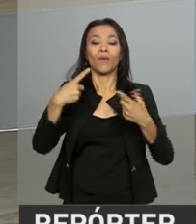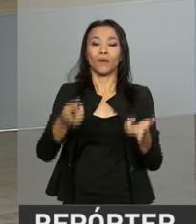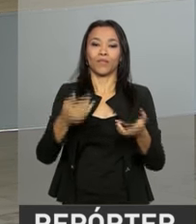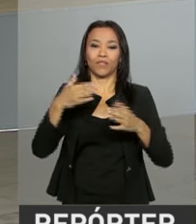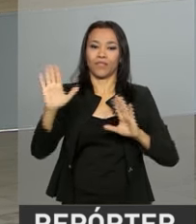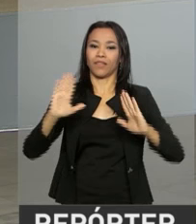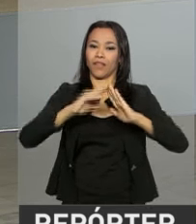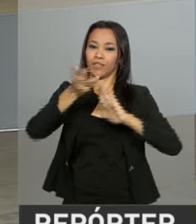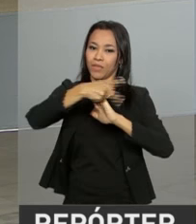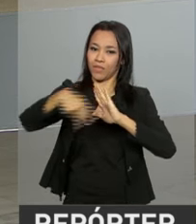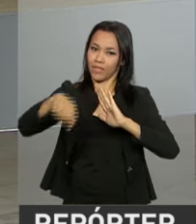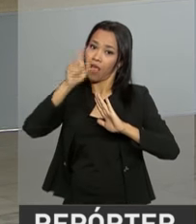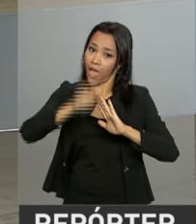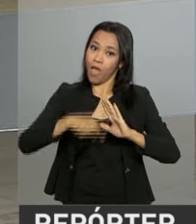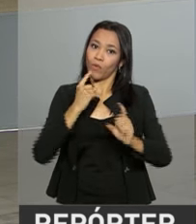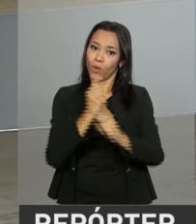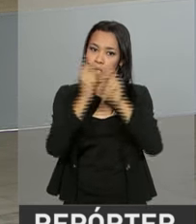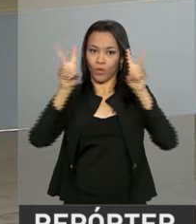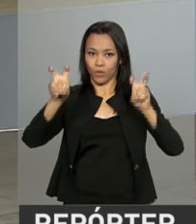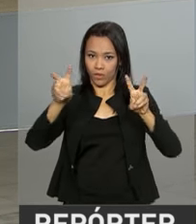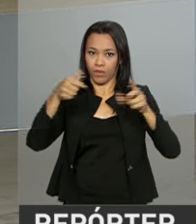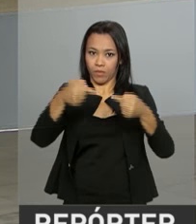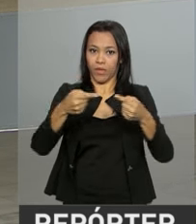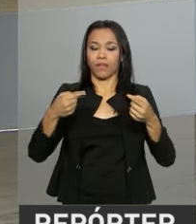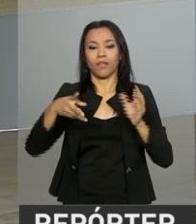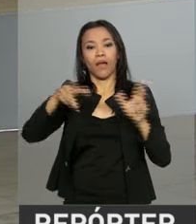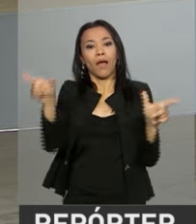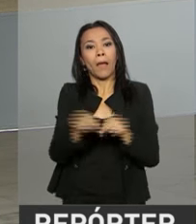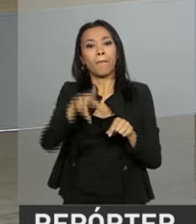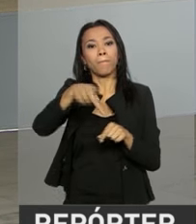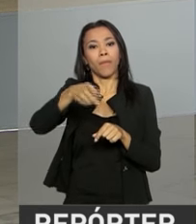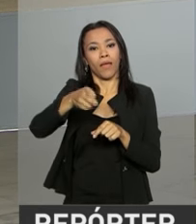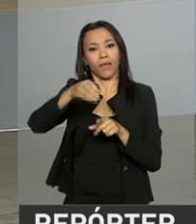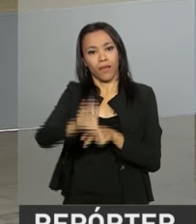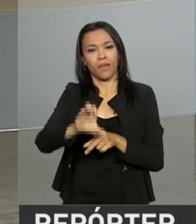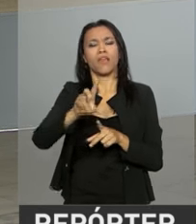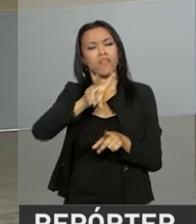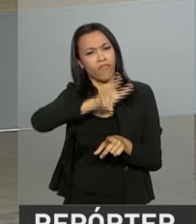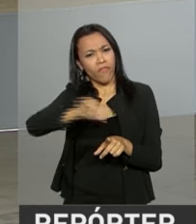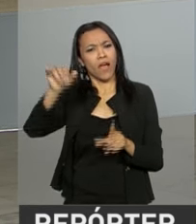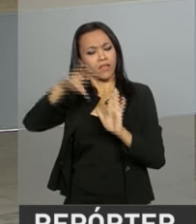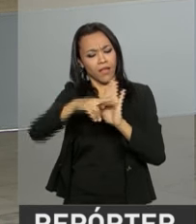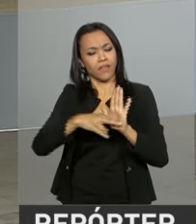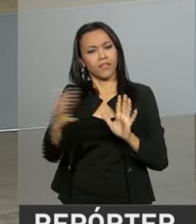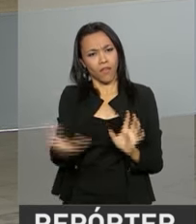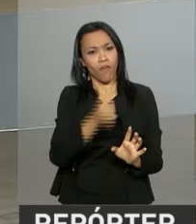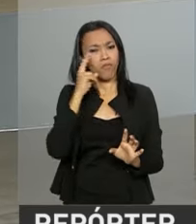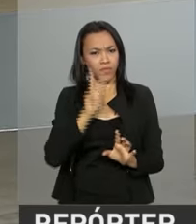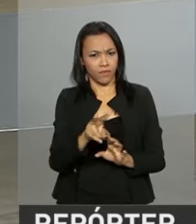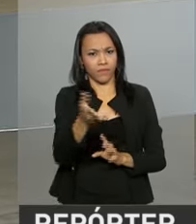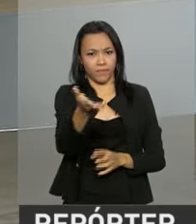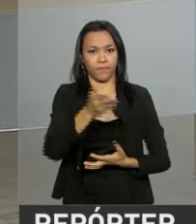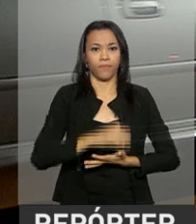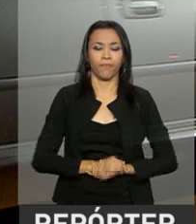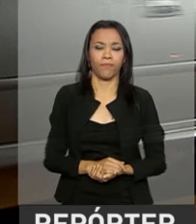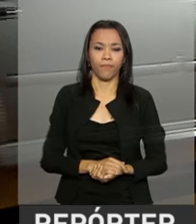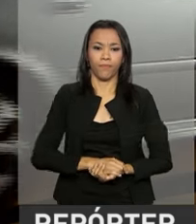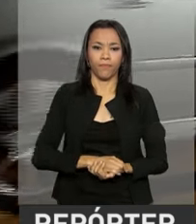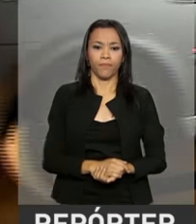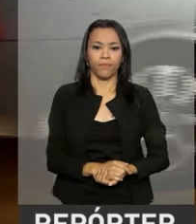foi tema desse encontro. O presidente disse aos parlamentares que a medida vai salvar o Brasil. Vamos ver na reportagem.